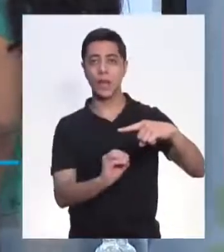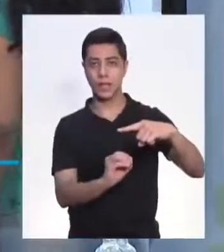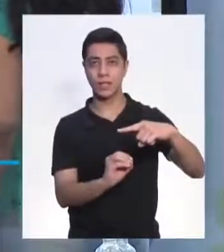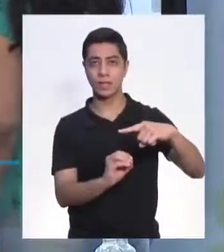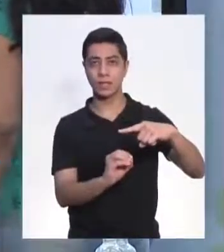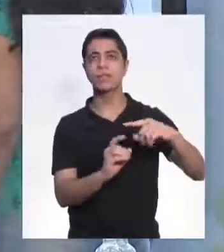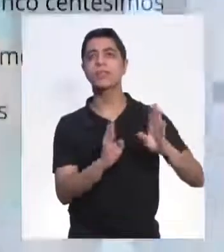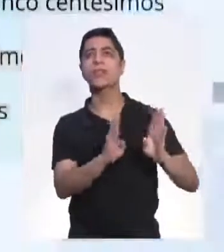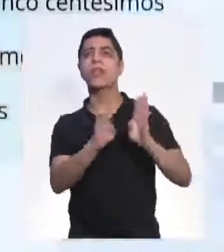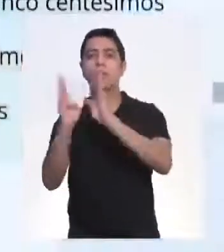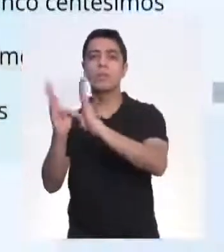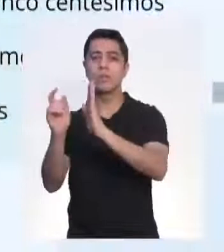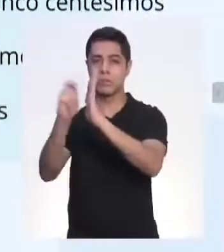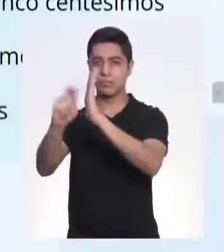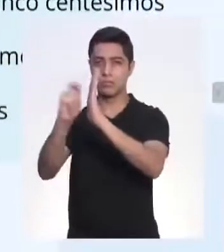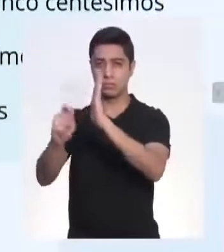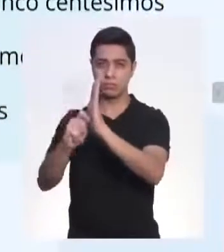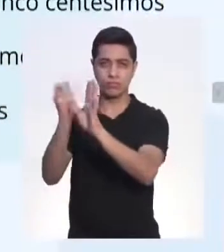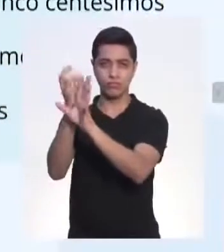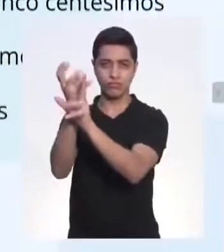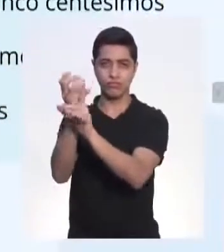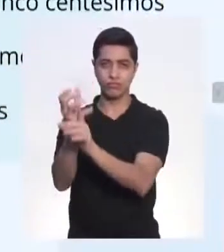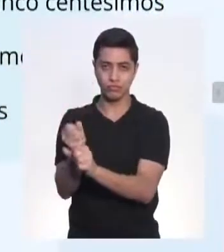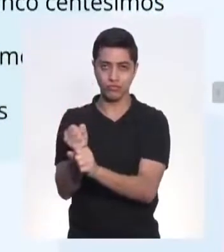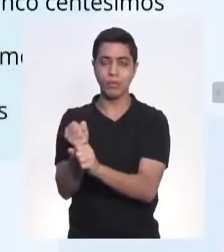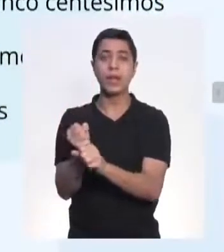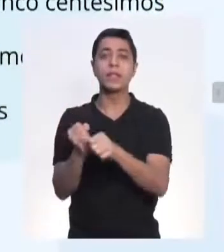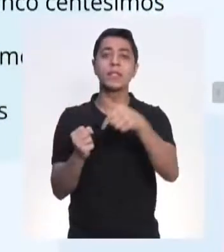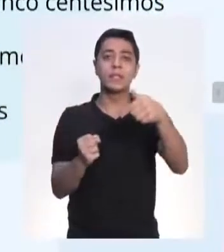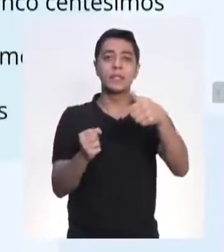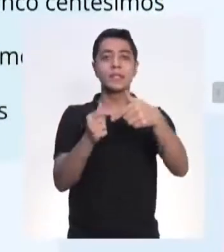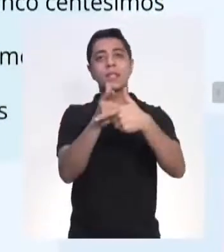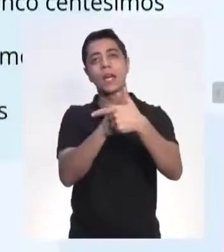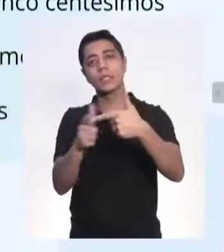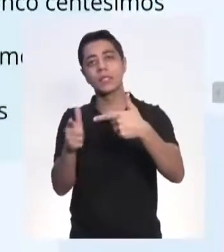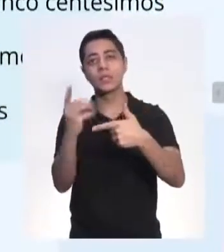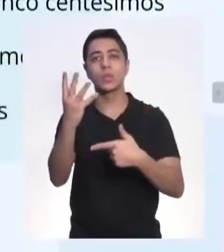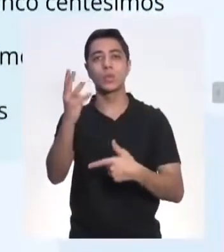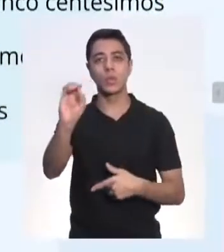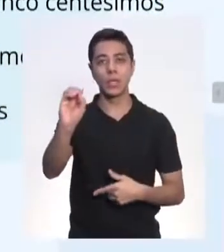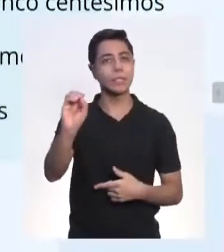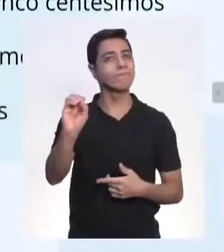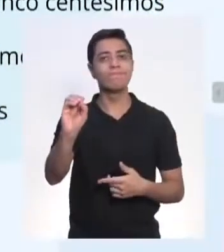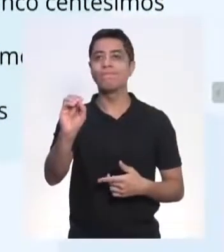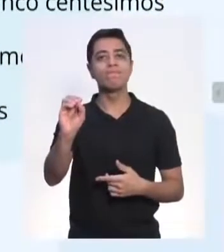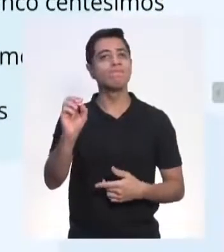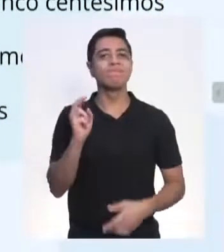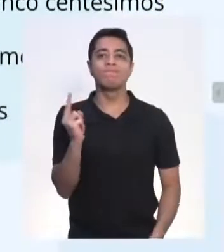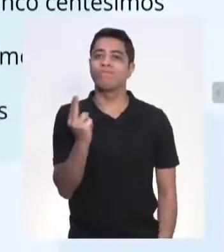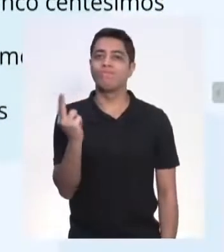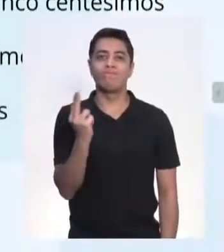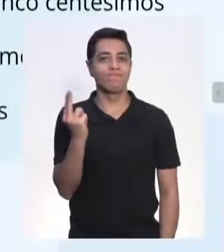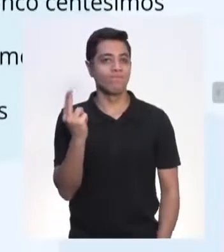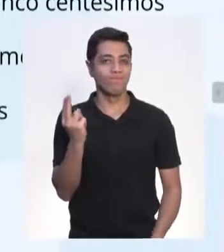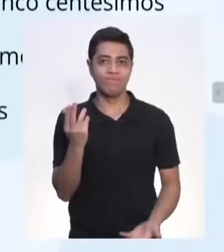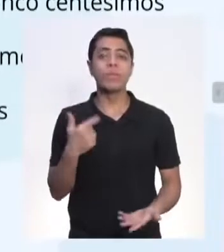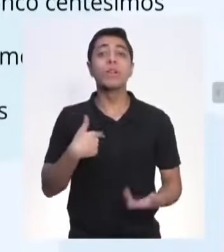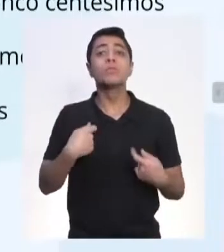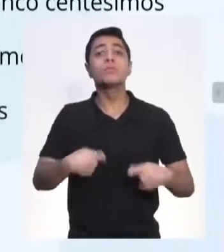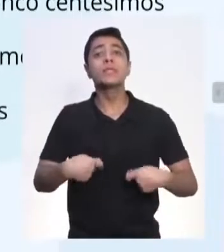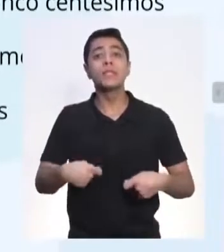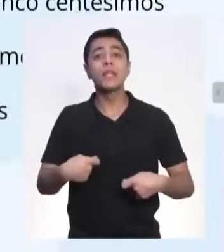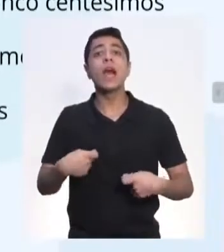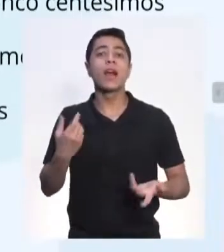canto. 7 dividido por 40. Não dá para dividir. Então, começo com